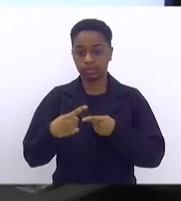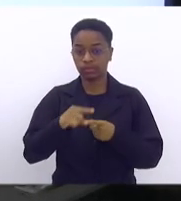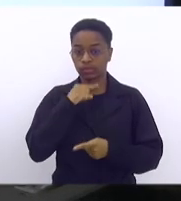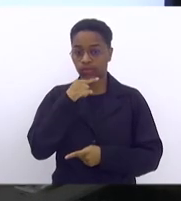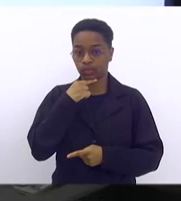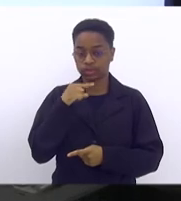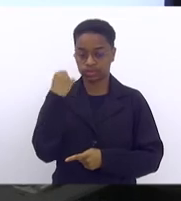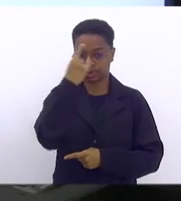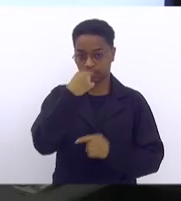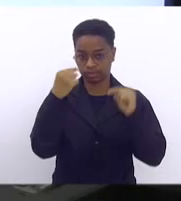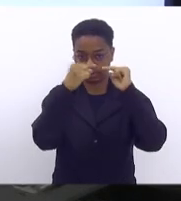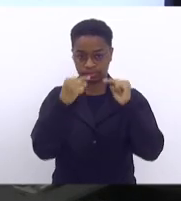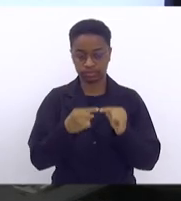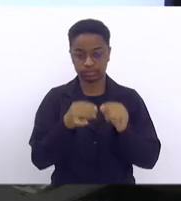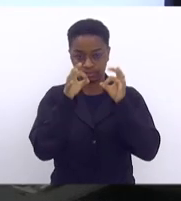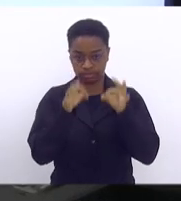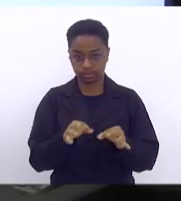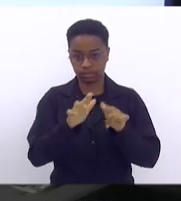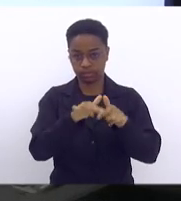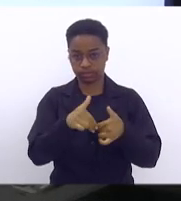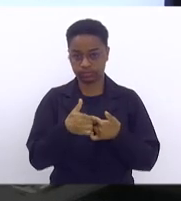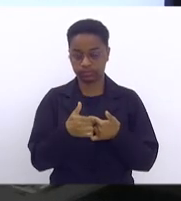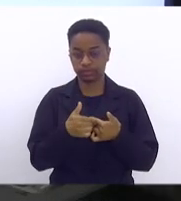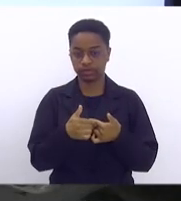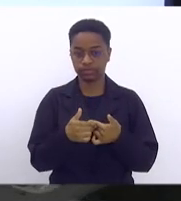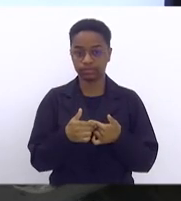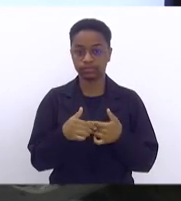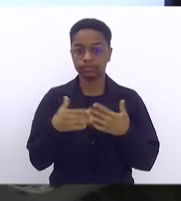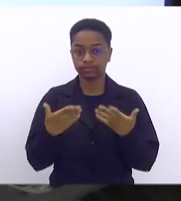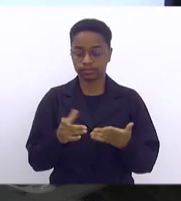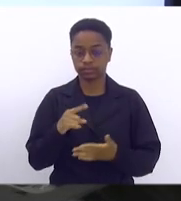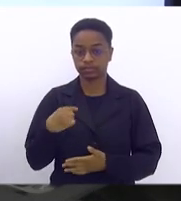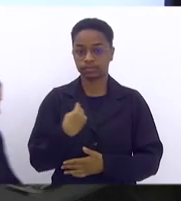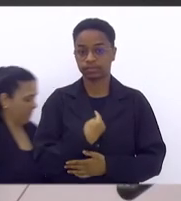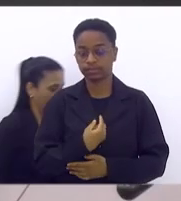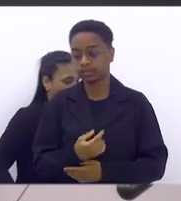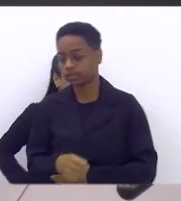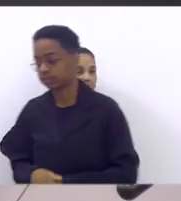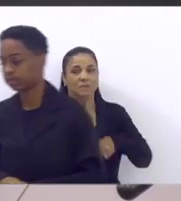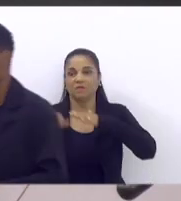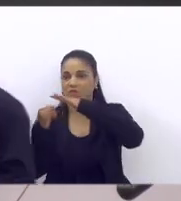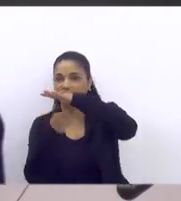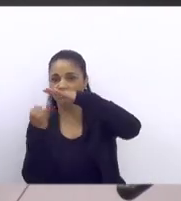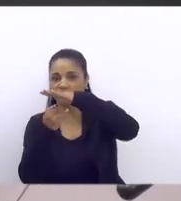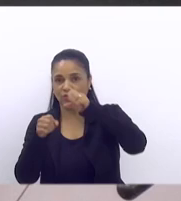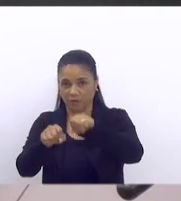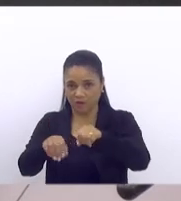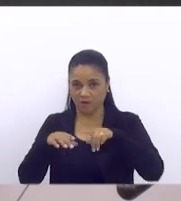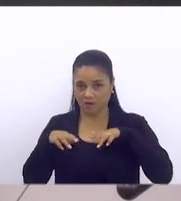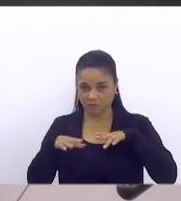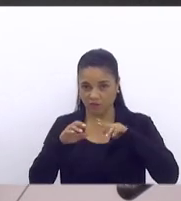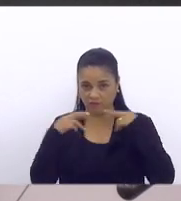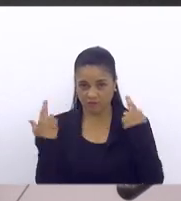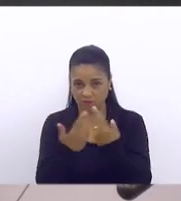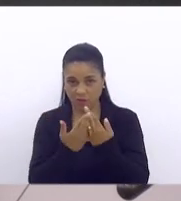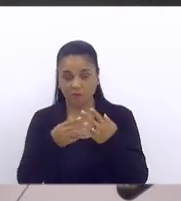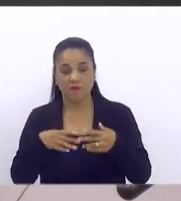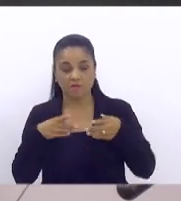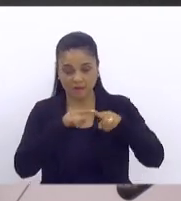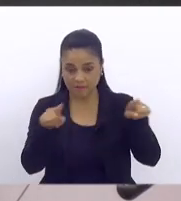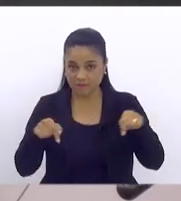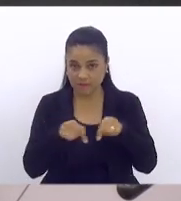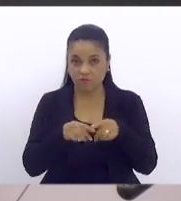esse reconhecimento mais fidedigno por isso. Então, levamos os advogados do Instituto para a audiência para eles entrarem na sala de